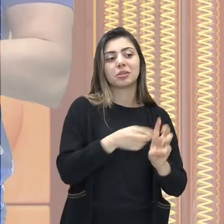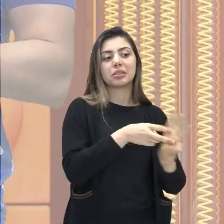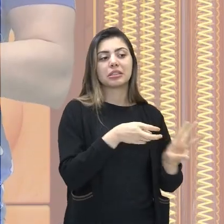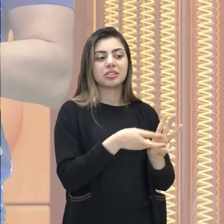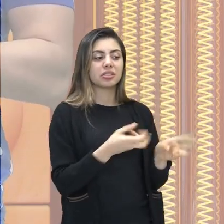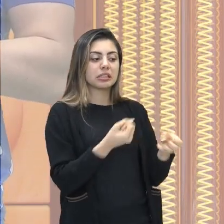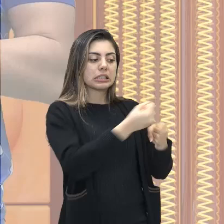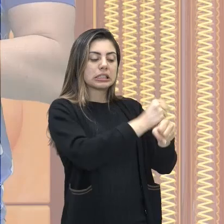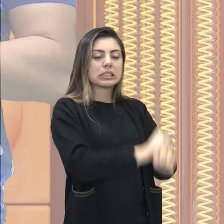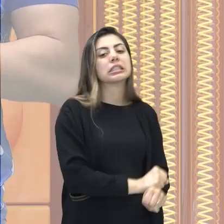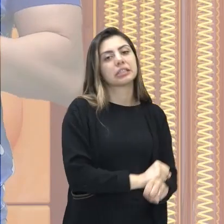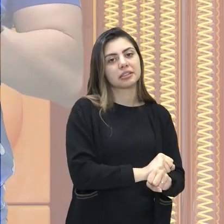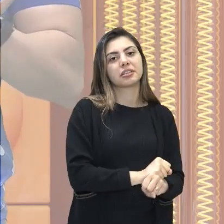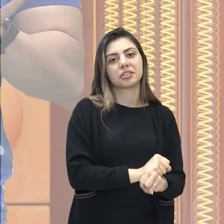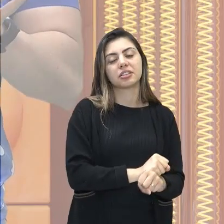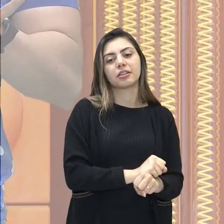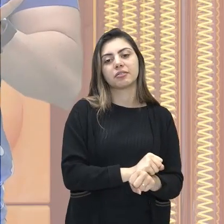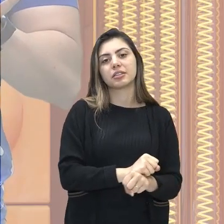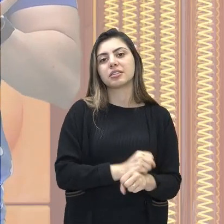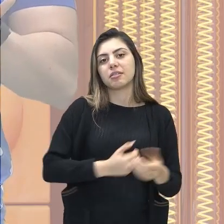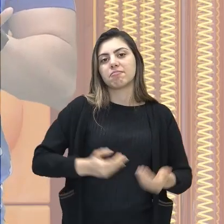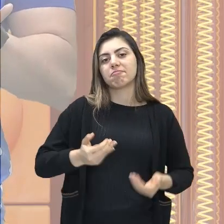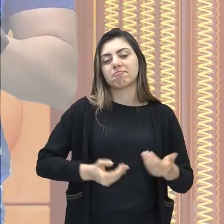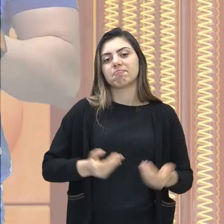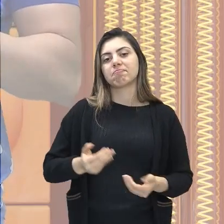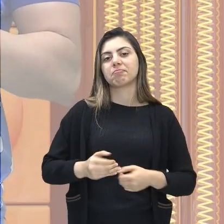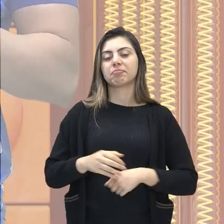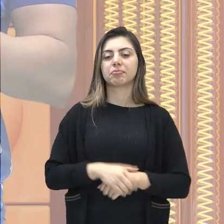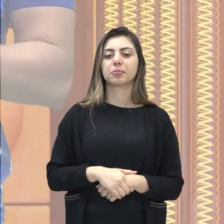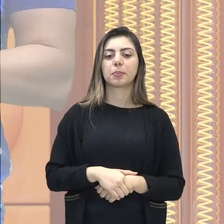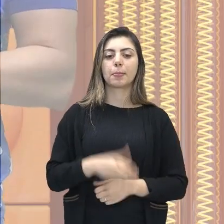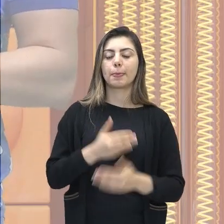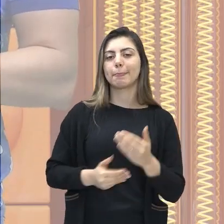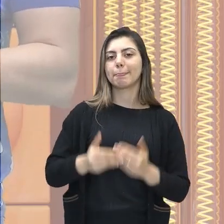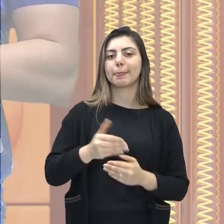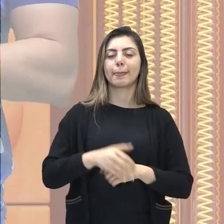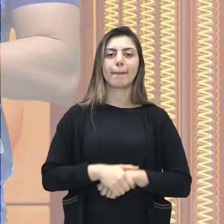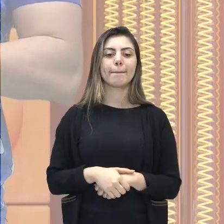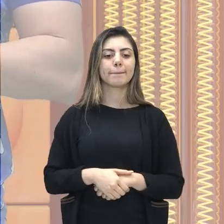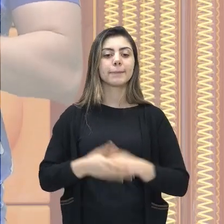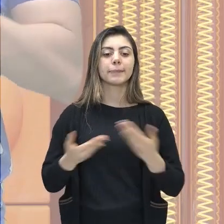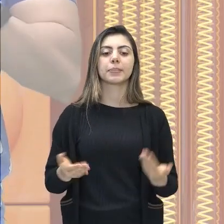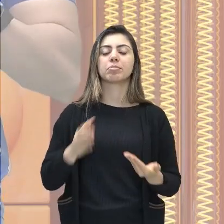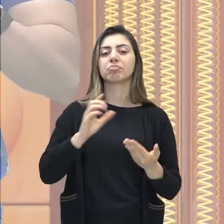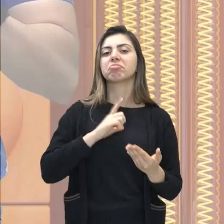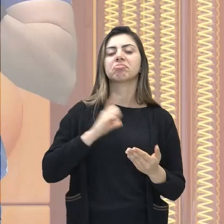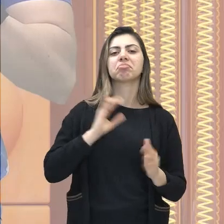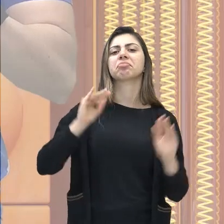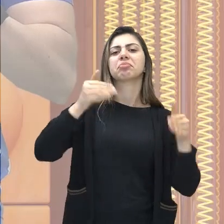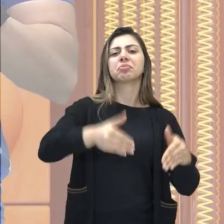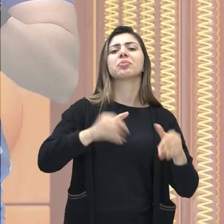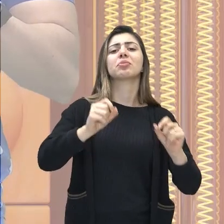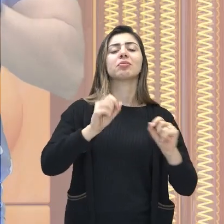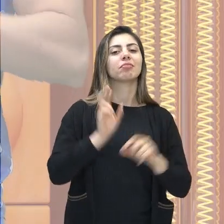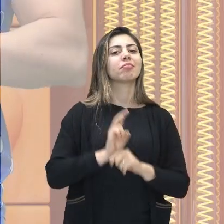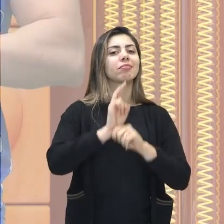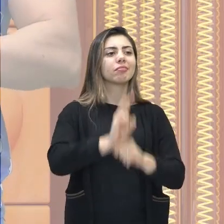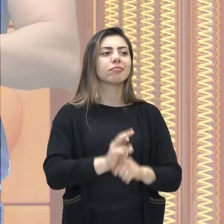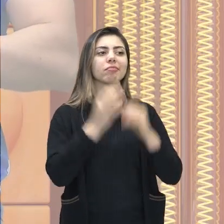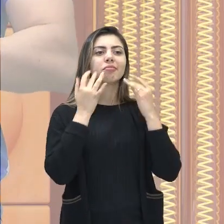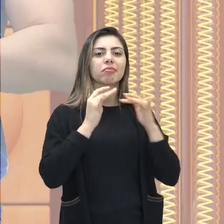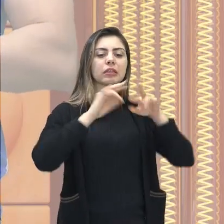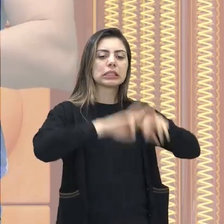tentaram escravizar os indígenas sem muito sucesso, certo? Dando continuidade, o foco ali era a extração de recursos, né?